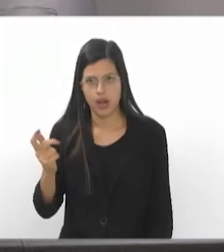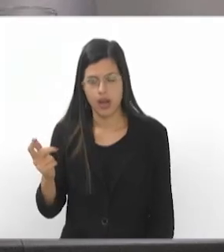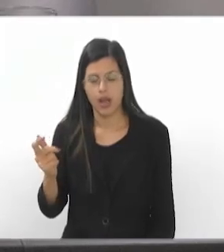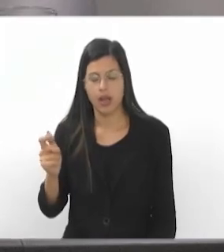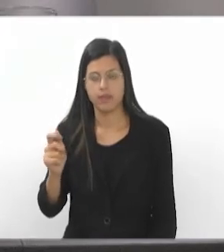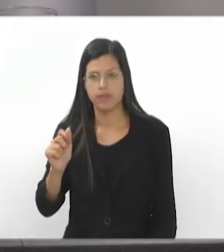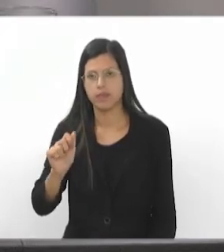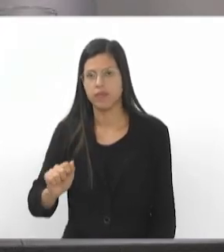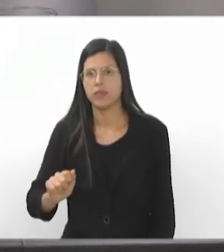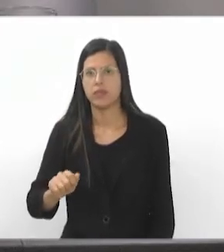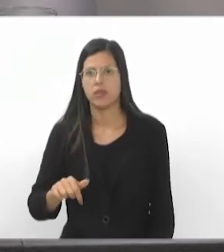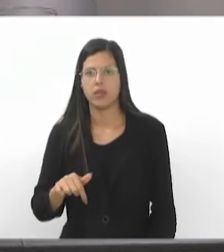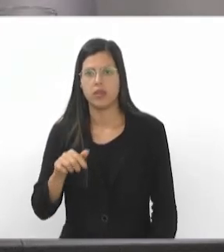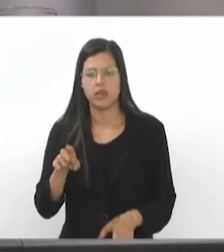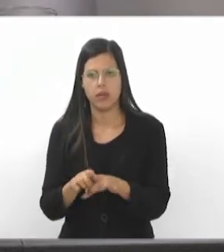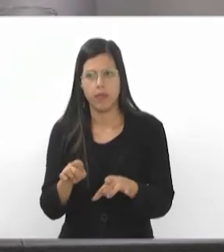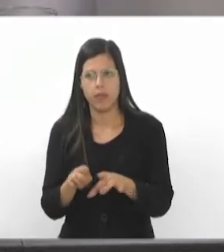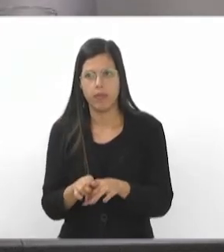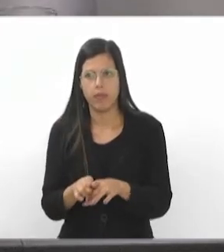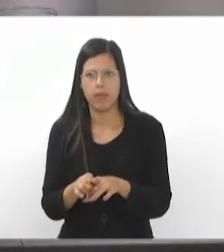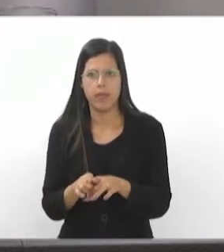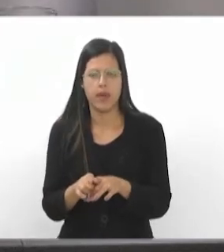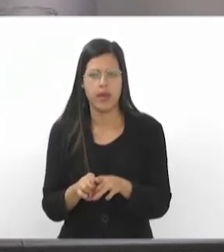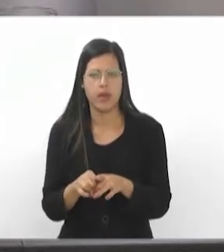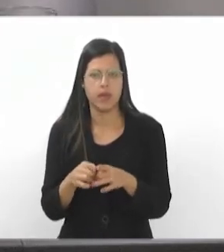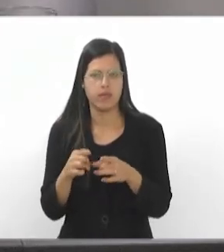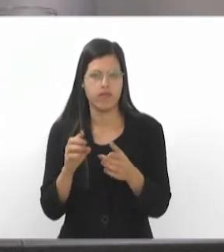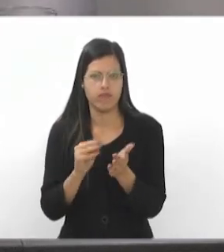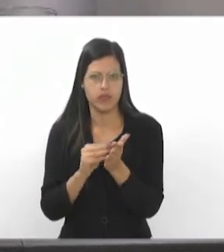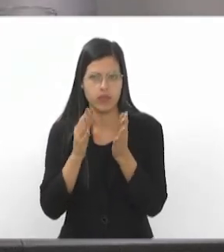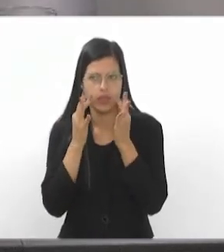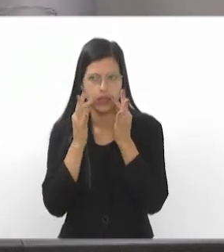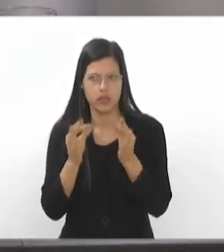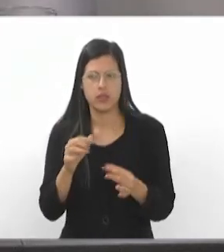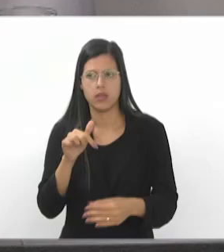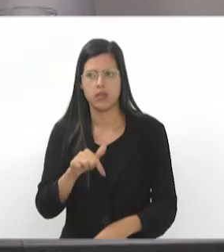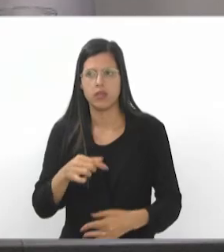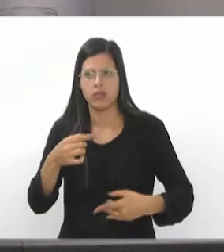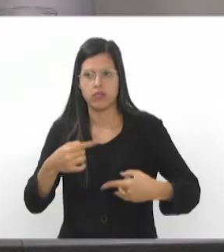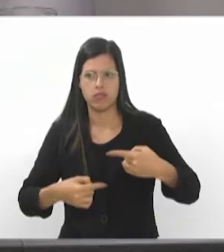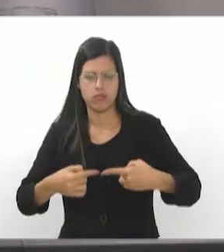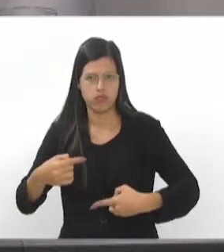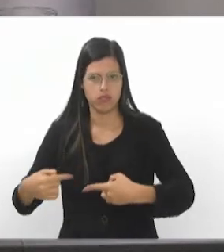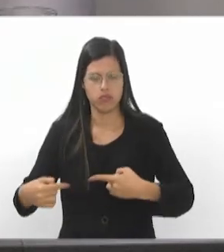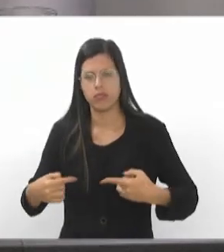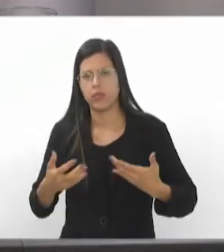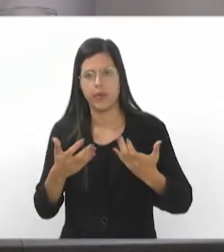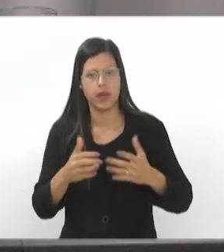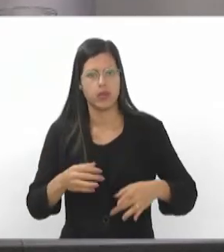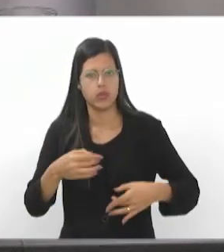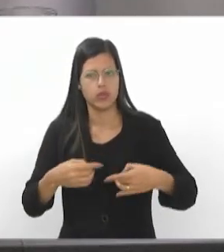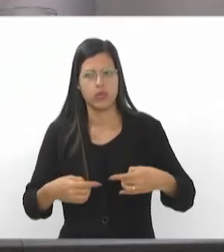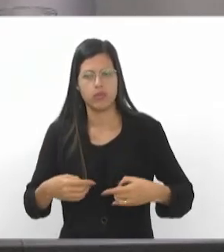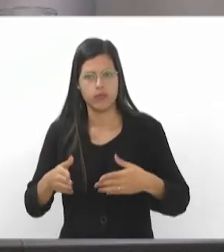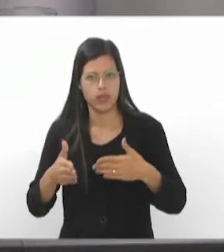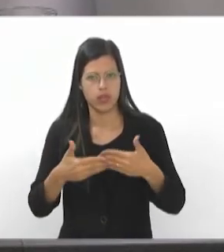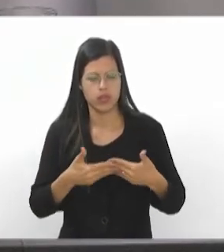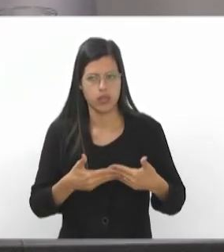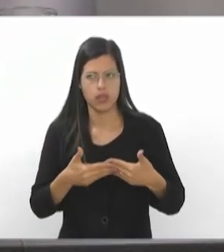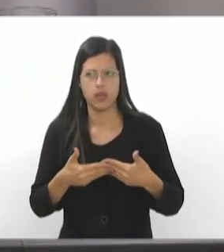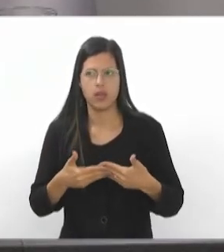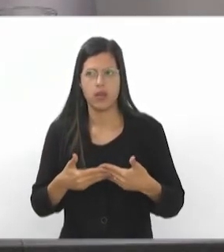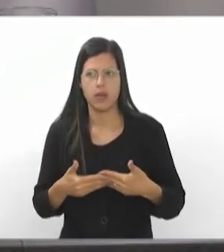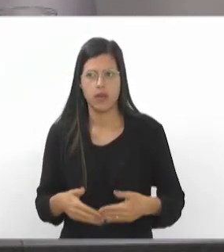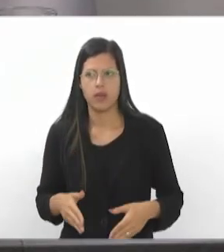Para parecer, deputado Fred Pacheco. Parecer é pela constitucionalidade. Em discussão. Não havendo quem queira discutir, encerrada a discussão,